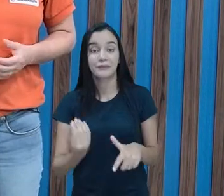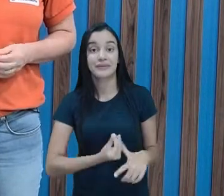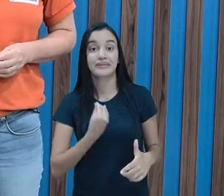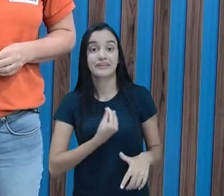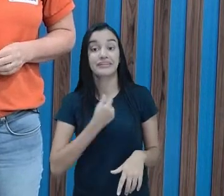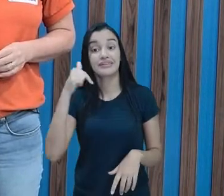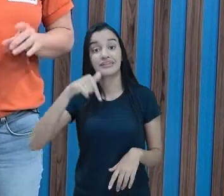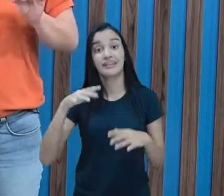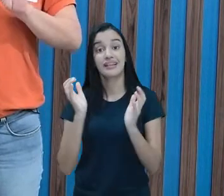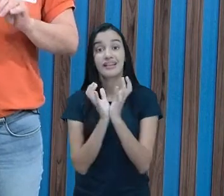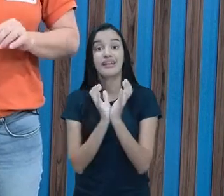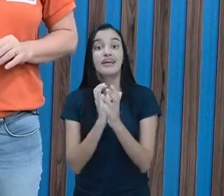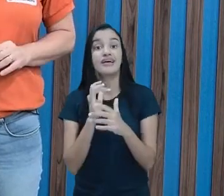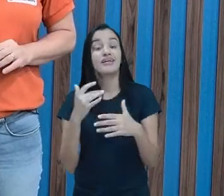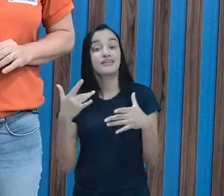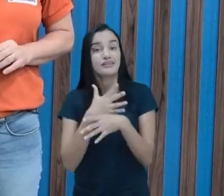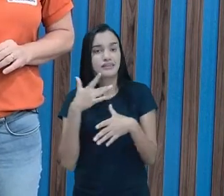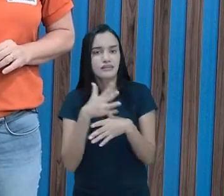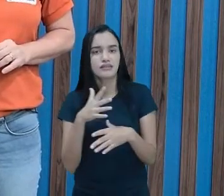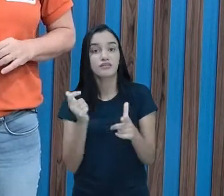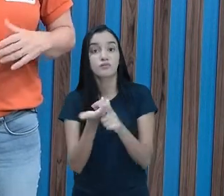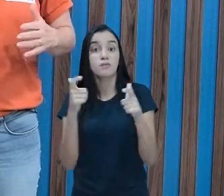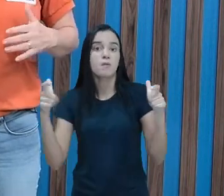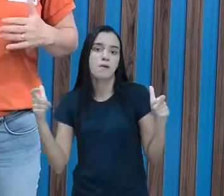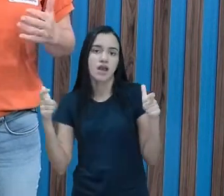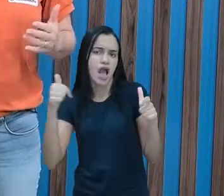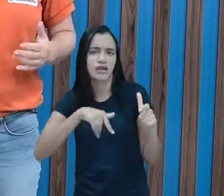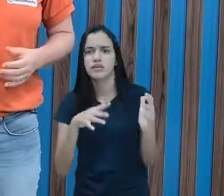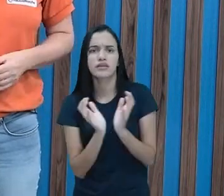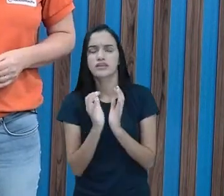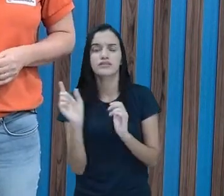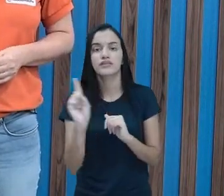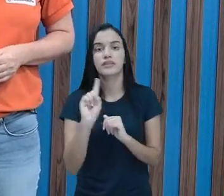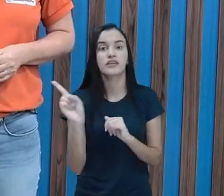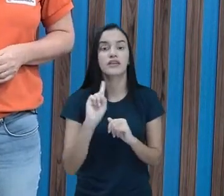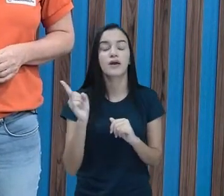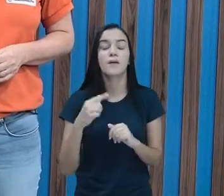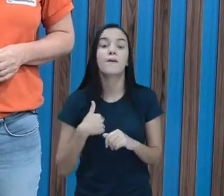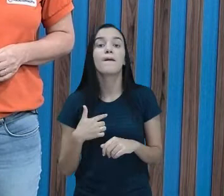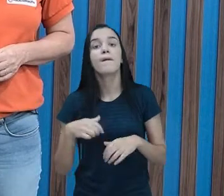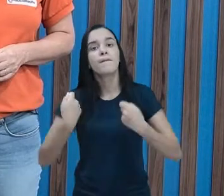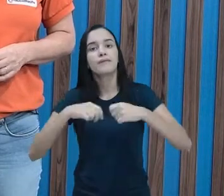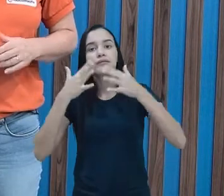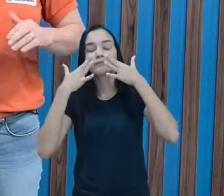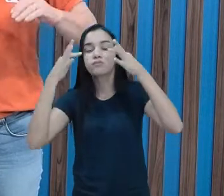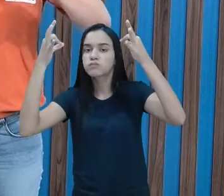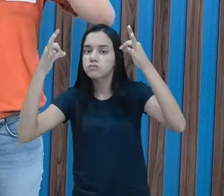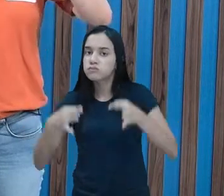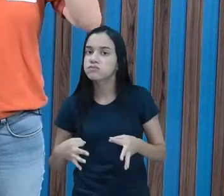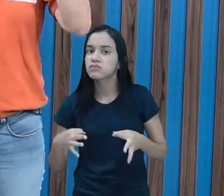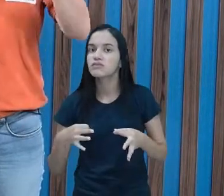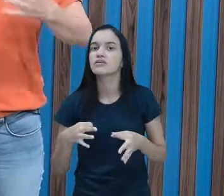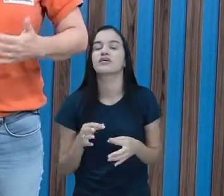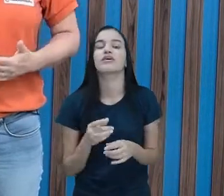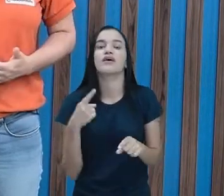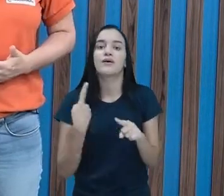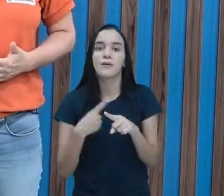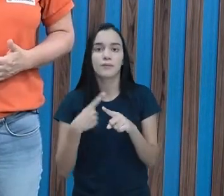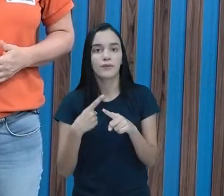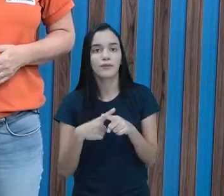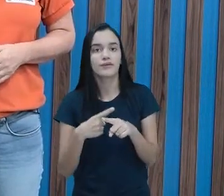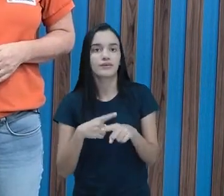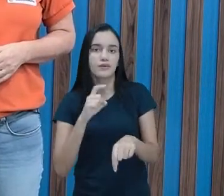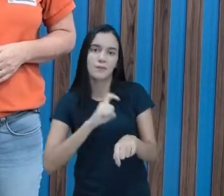também nas cidades grandes, não é somente Recife, não. E a gente precisa estar atento a essa questão, né? Causa muitas